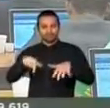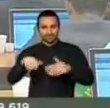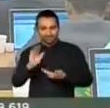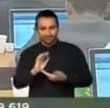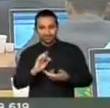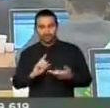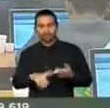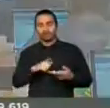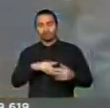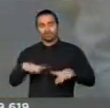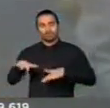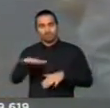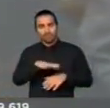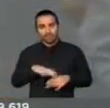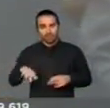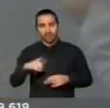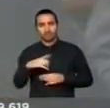a movimentação.